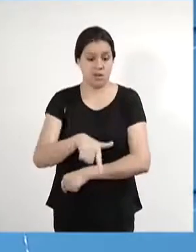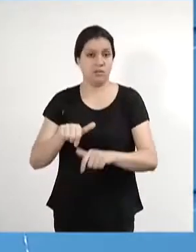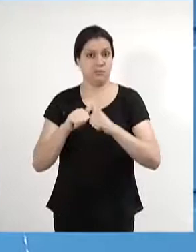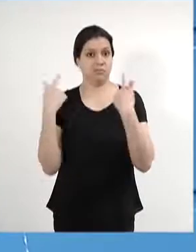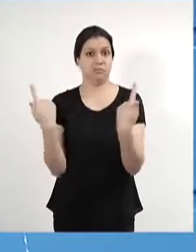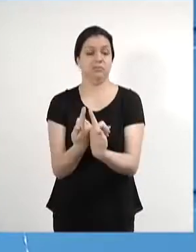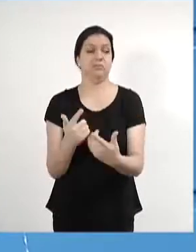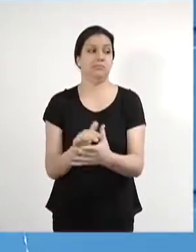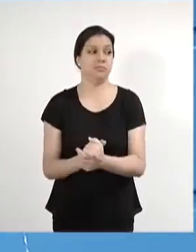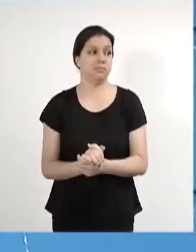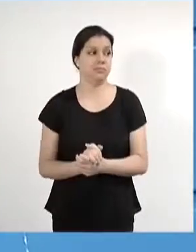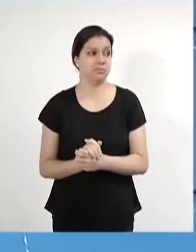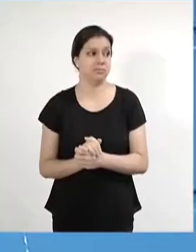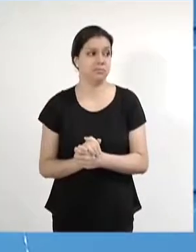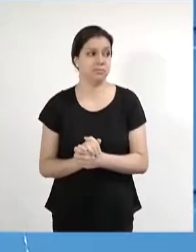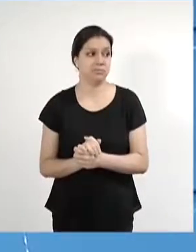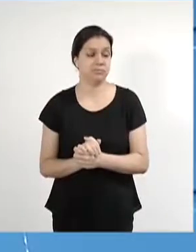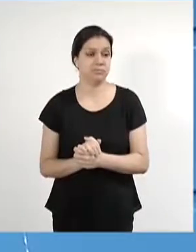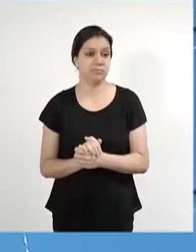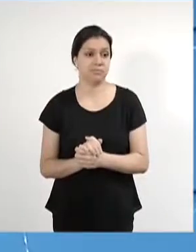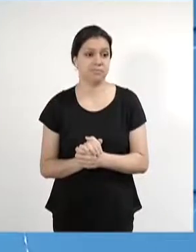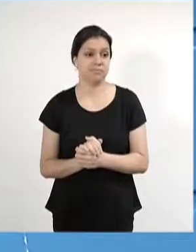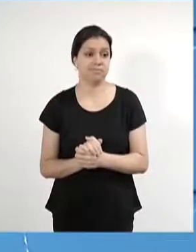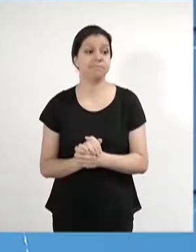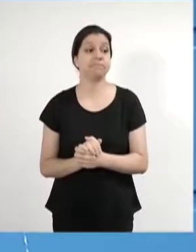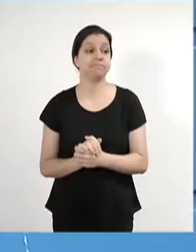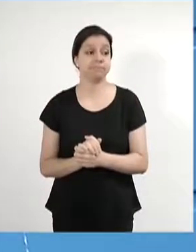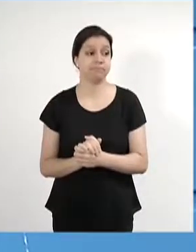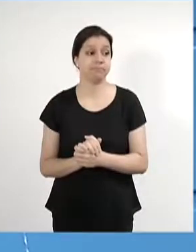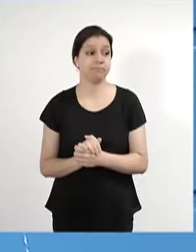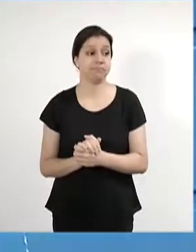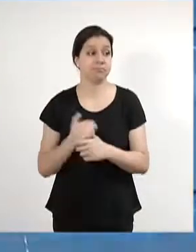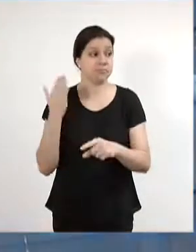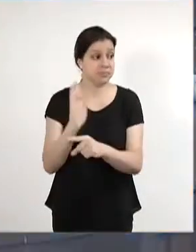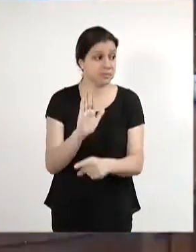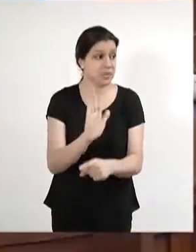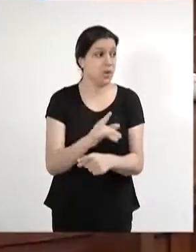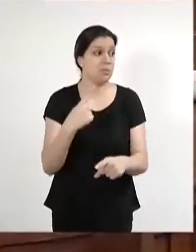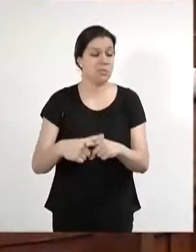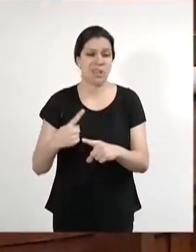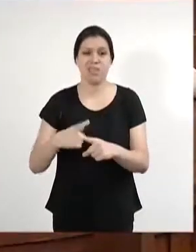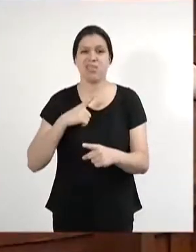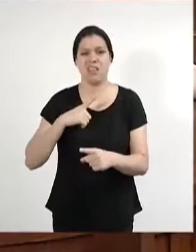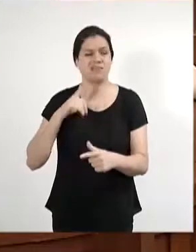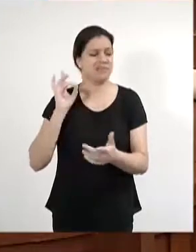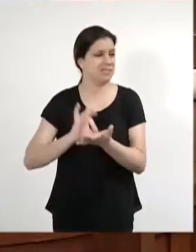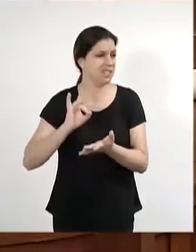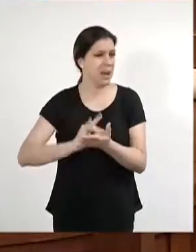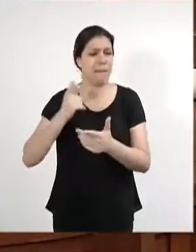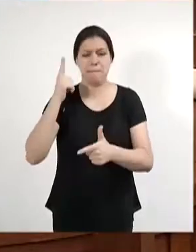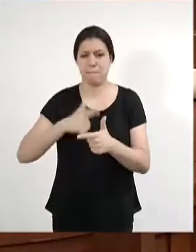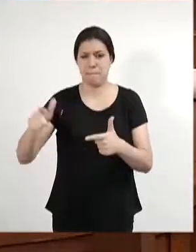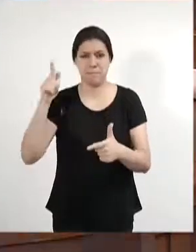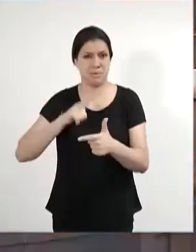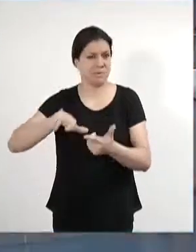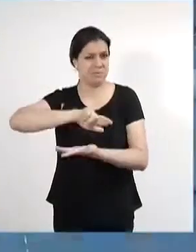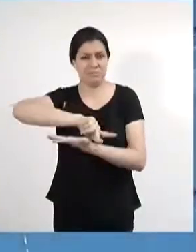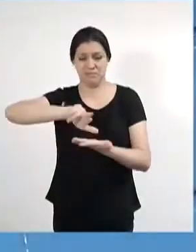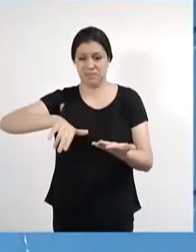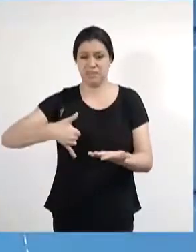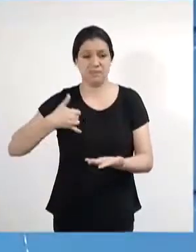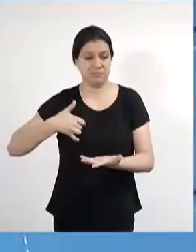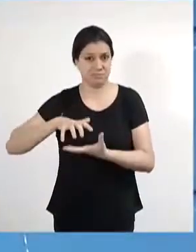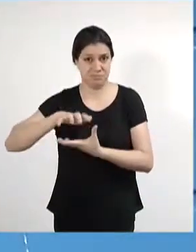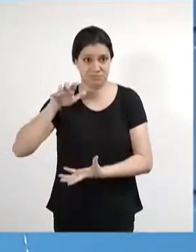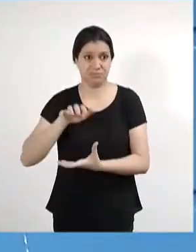casa, vai justamente nessa direção, porque são tantos os problemas relacionados aos idosos. Vossa